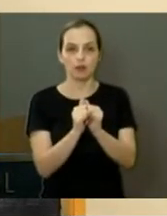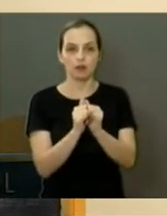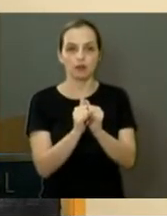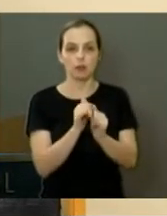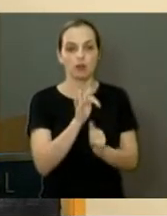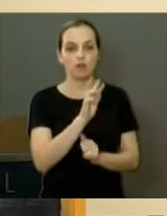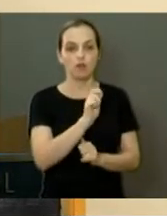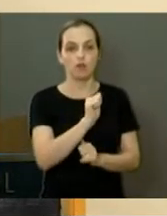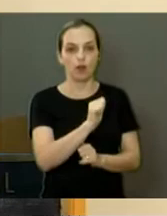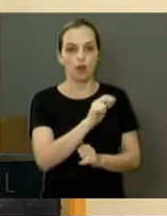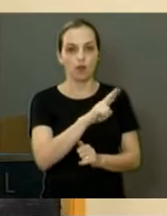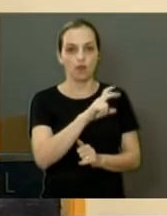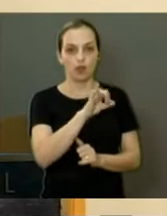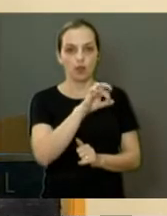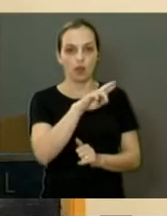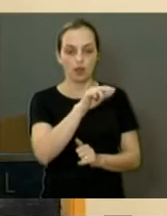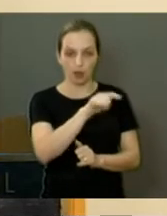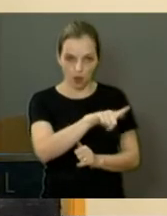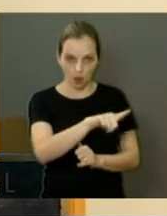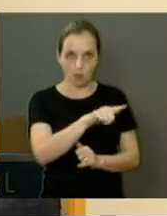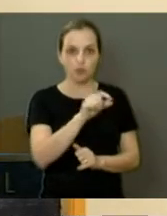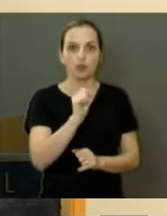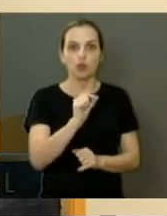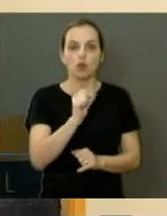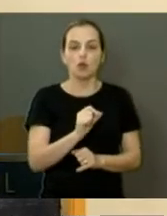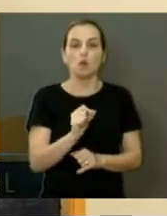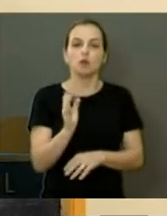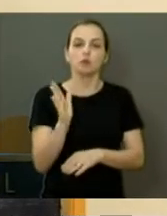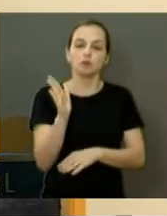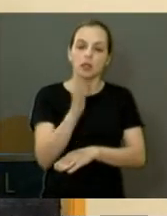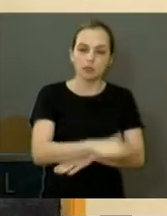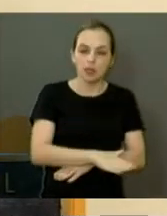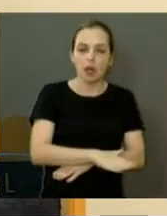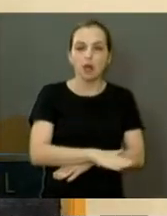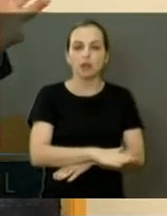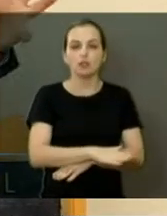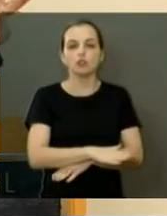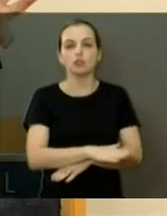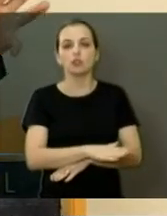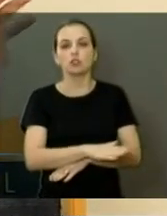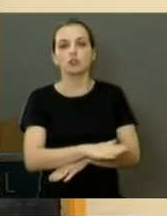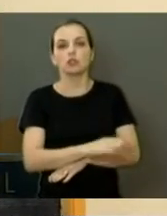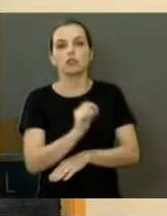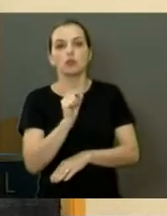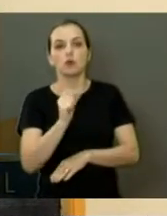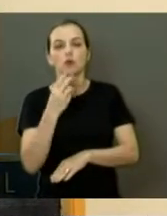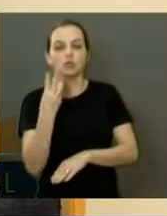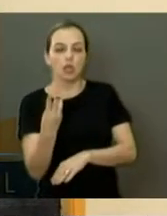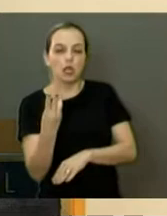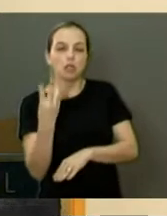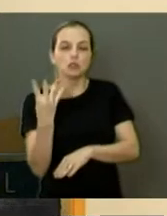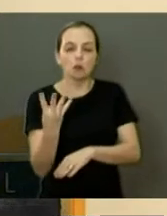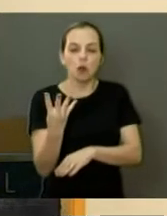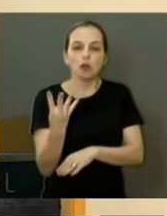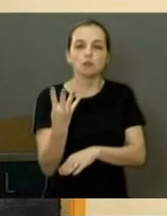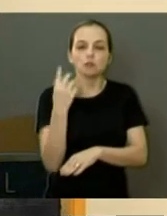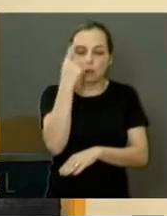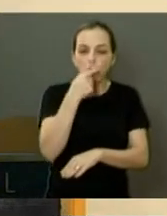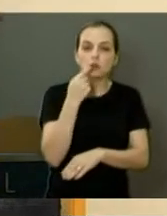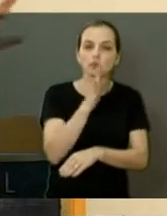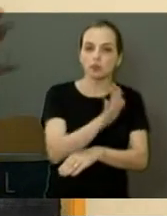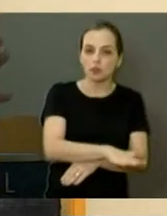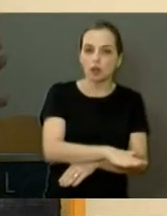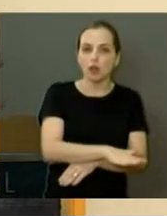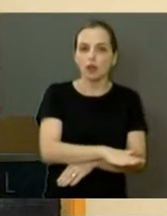Quanto à geladeira, voltando ao assunto geladeira, quando é à tarde, às 15 horas, 16 horas, encosta uns boyzinhos na praça lá, né, e vai